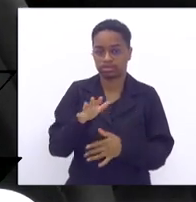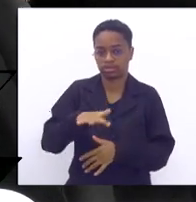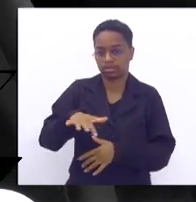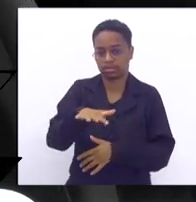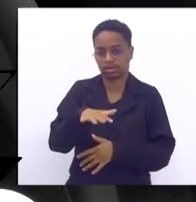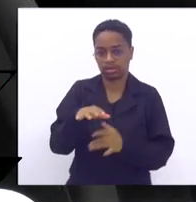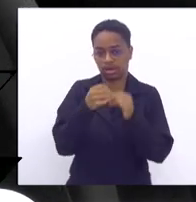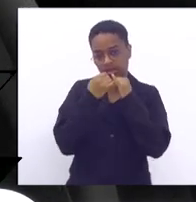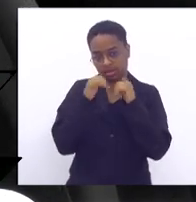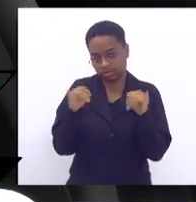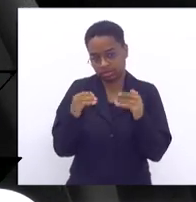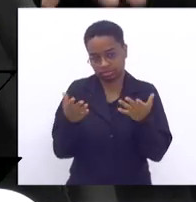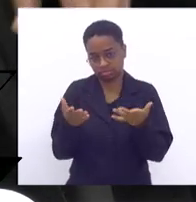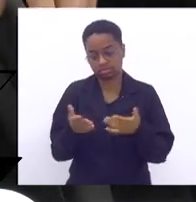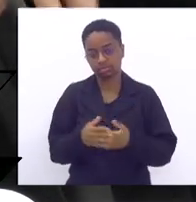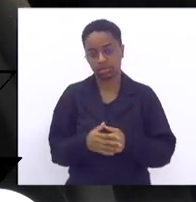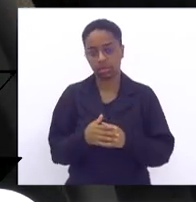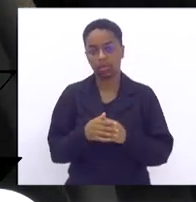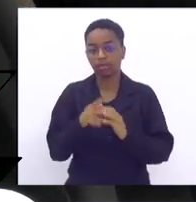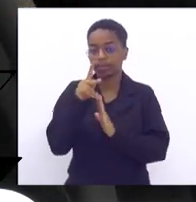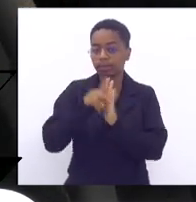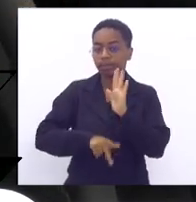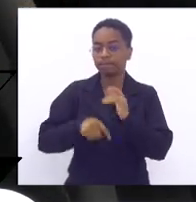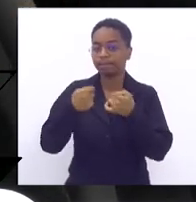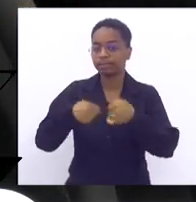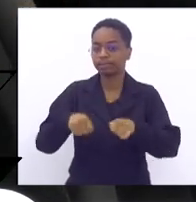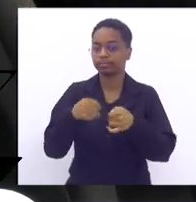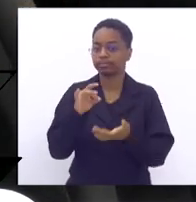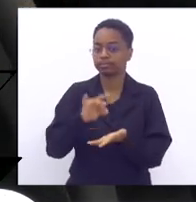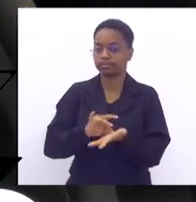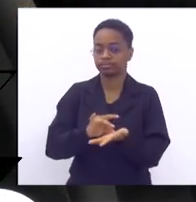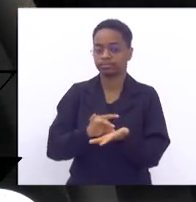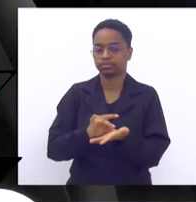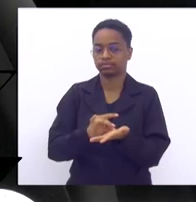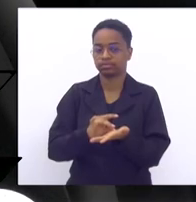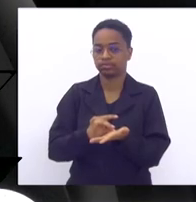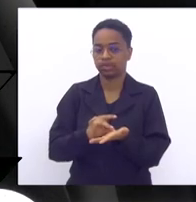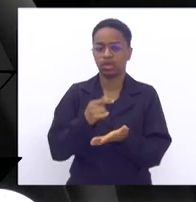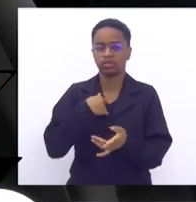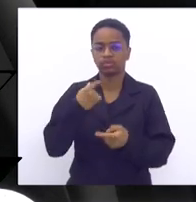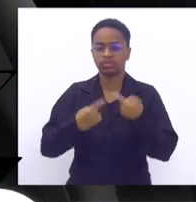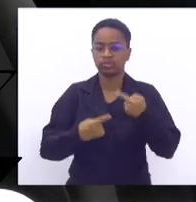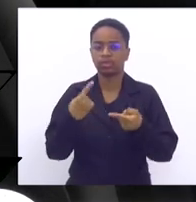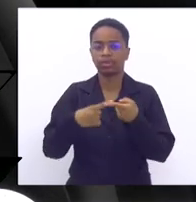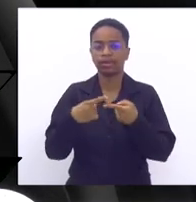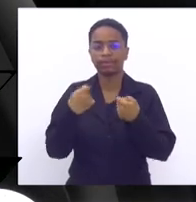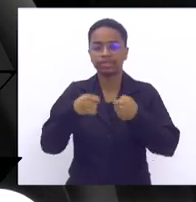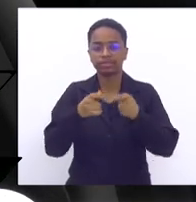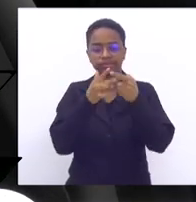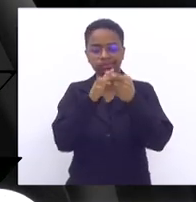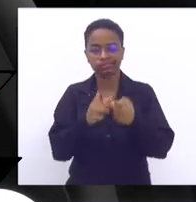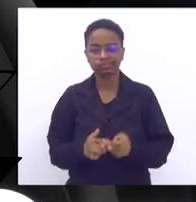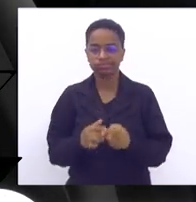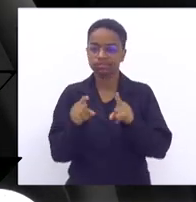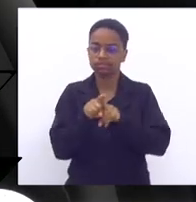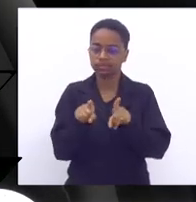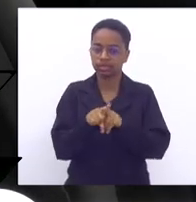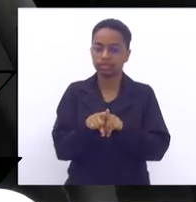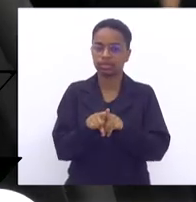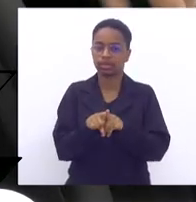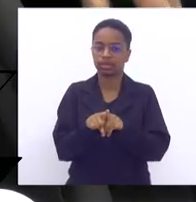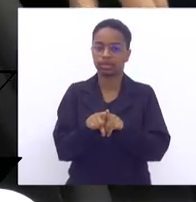o projeto precisa, de fato, ser, eu só discutir, precisa ser muito mexido e também